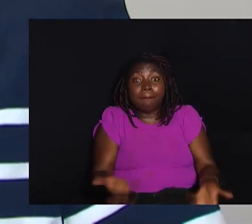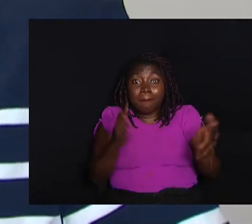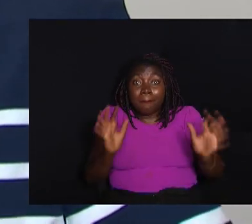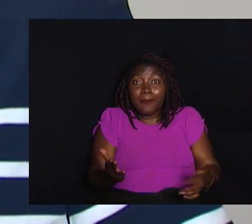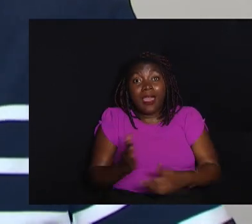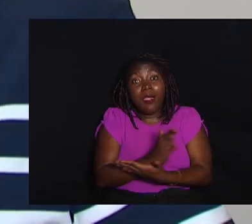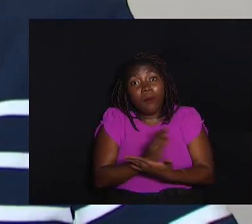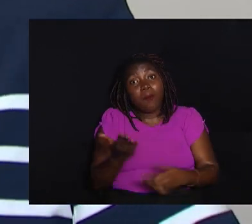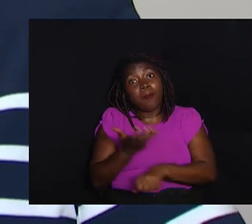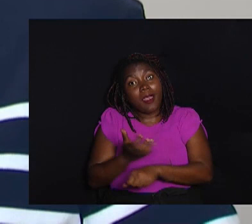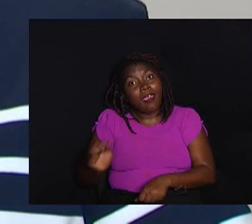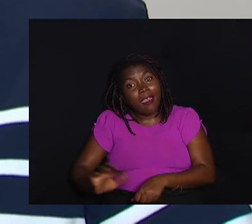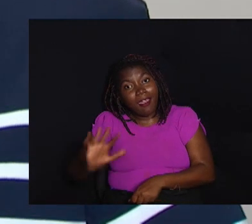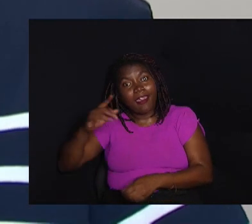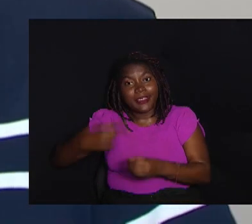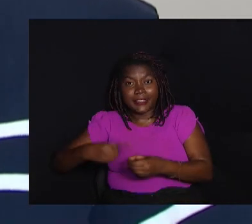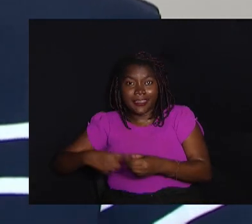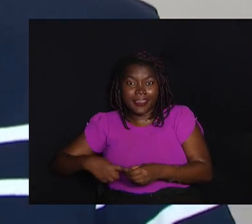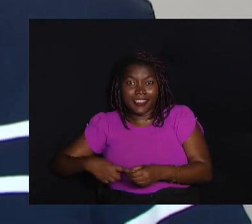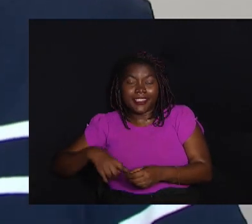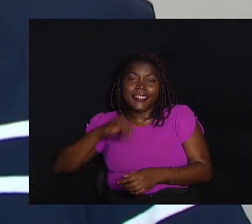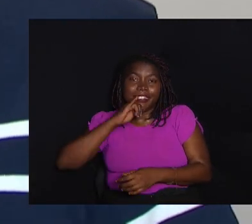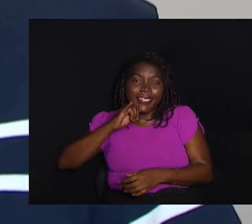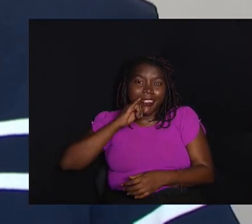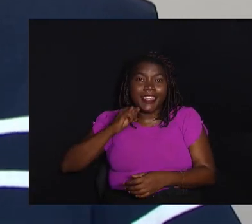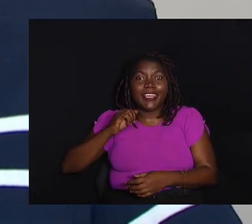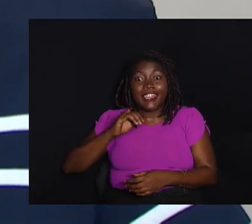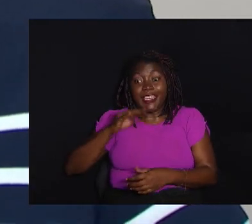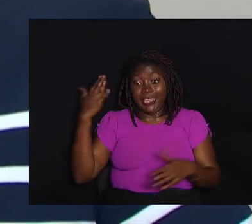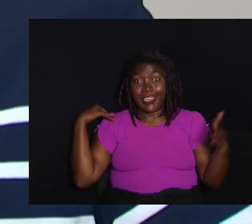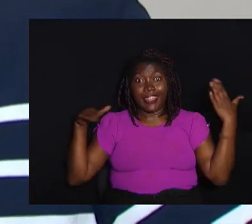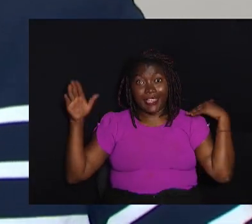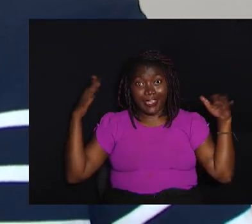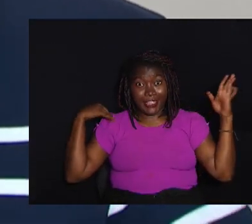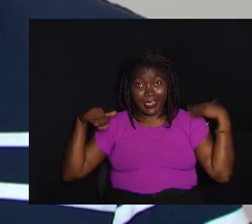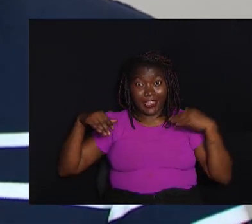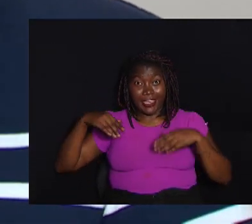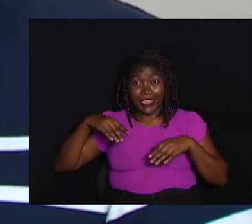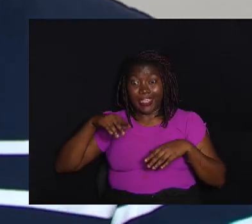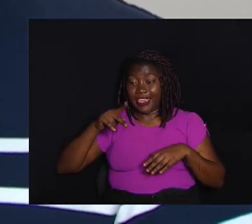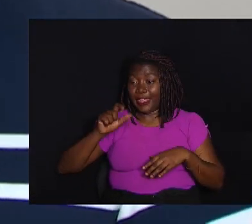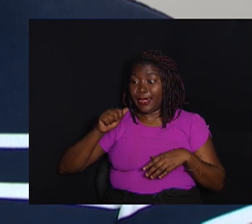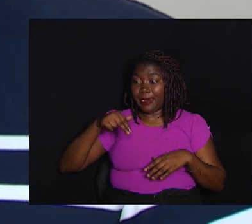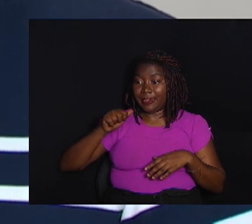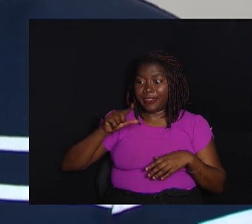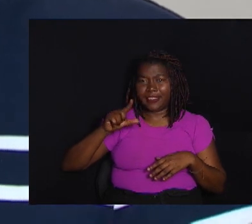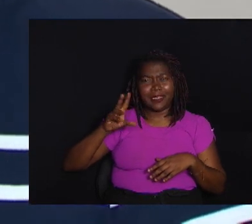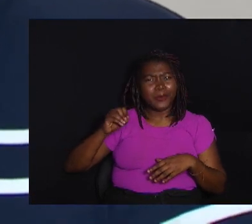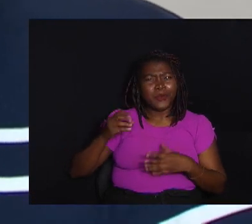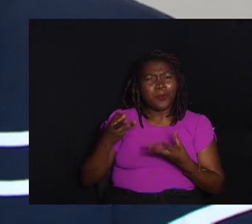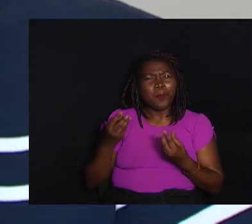da cidade. Então, por exemplo, tem uma praça no Planalto de Viracopos, que é um bairro muito esquecido pelo poder público,